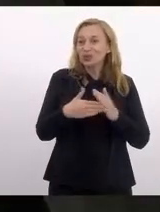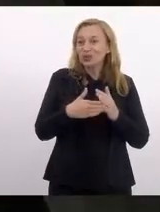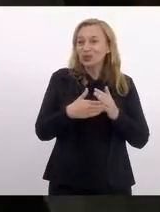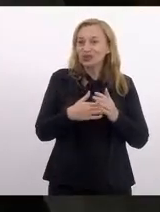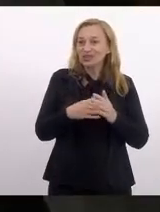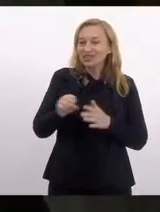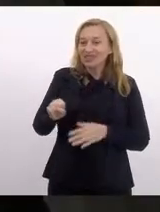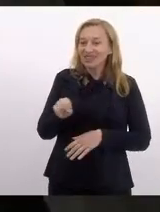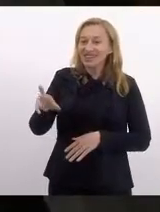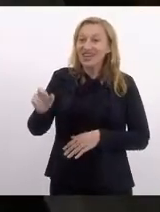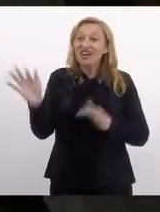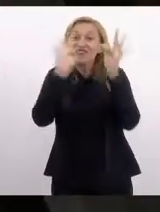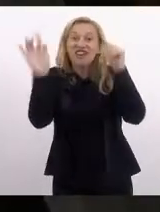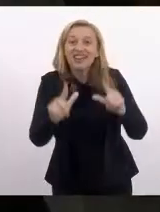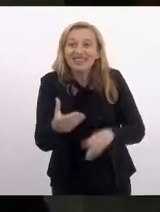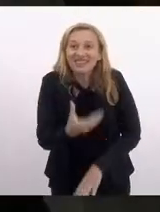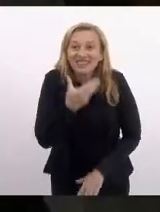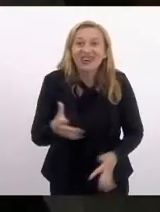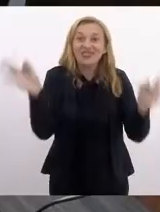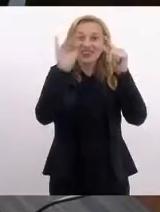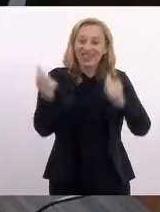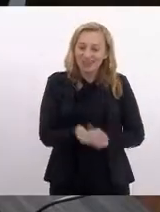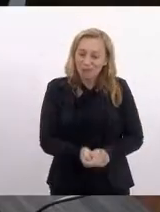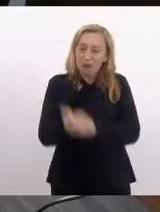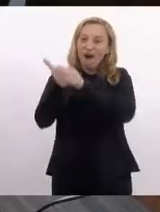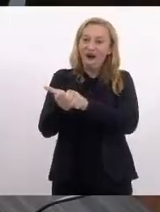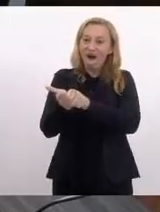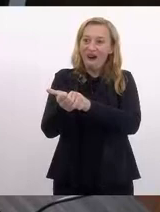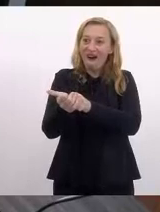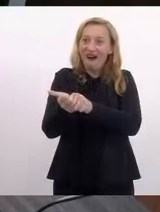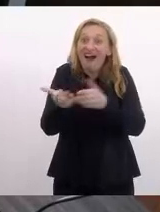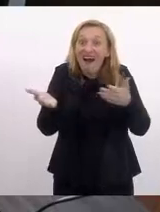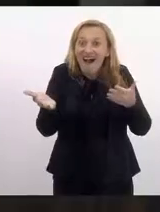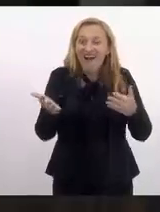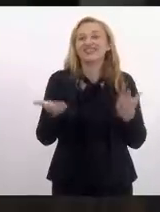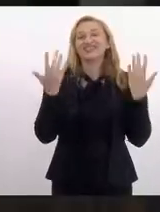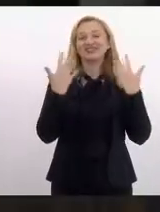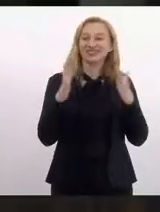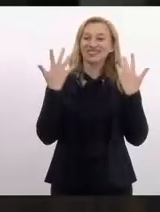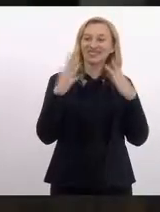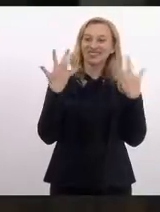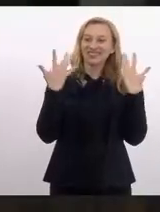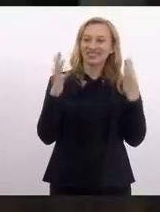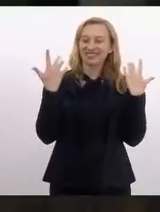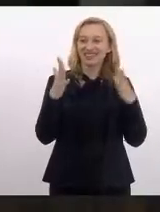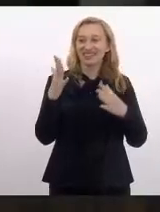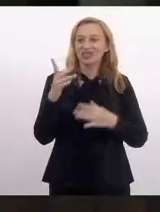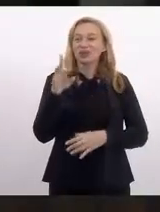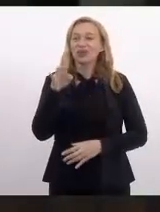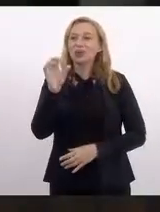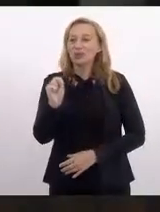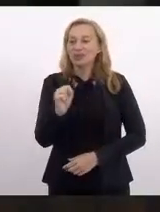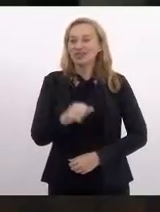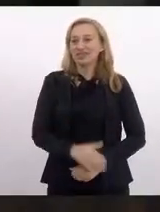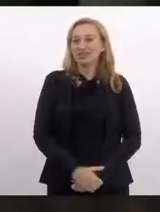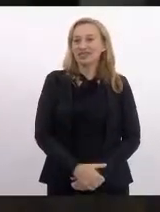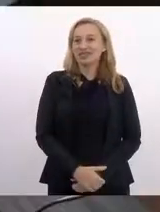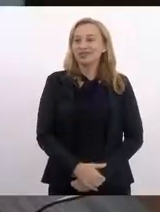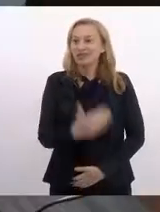serra Feliz Natal e Feliz ano novo é e parabéns parabéns Ju vem